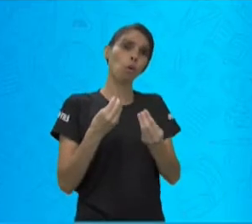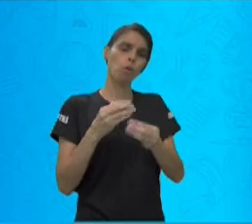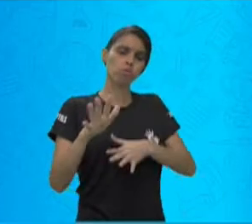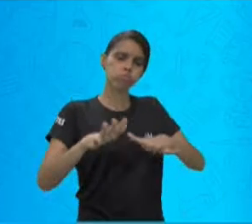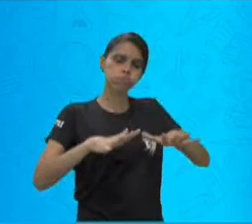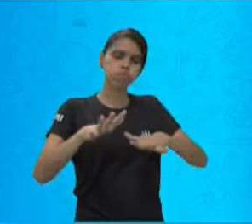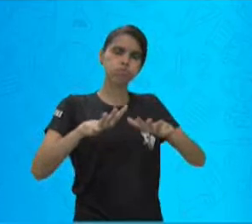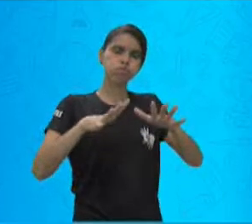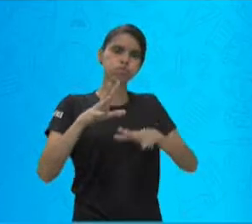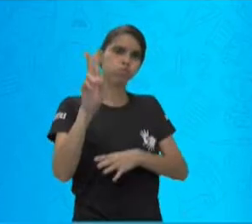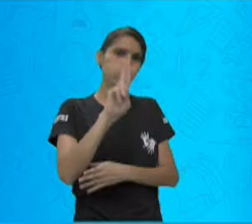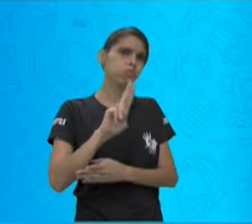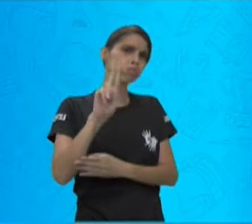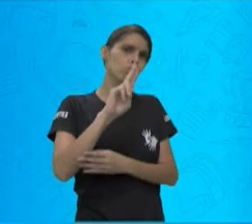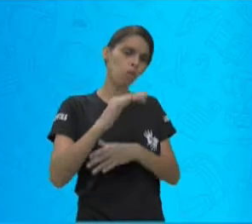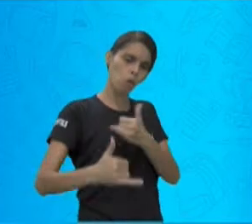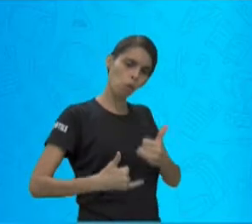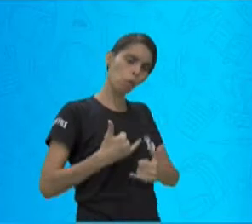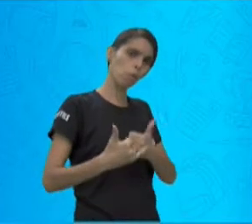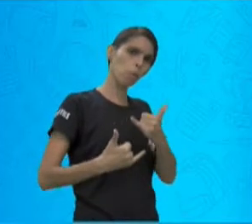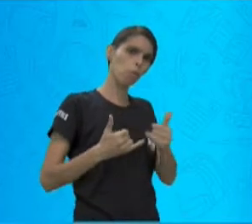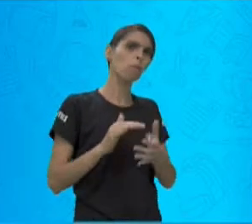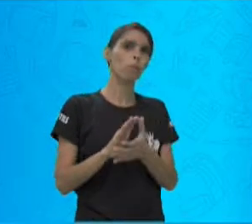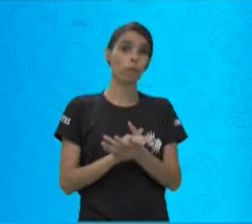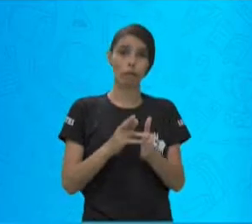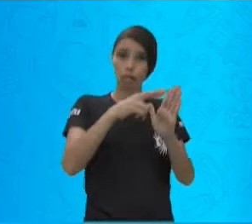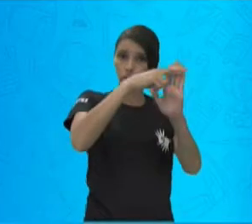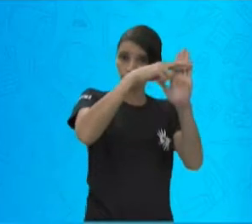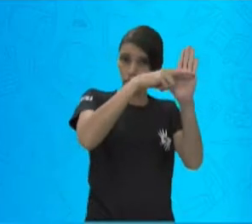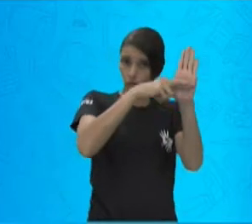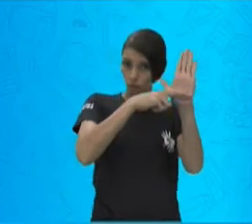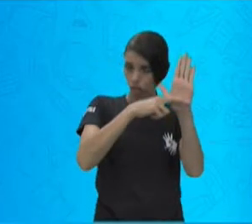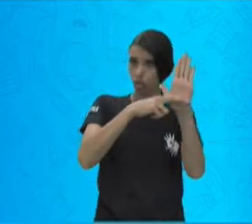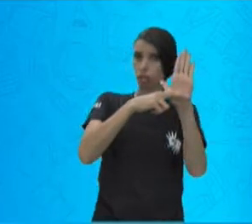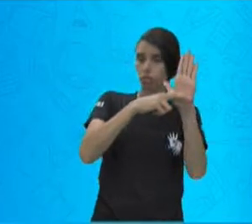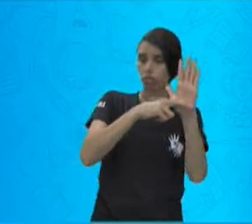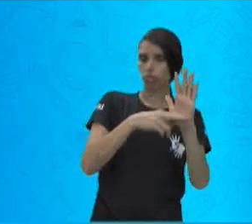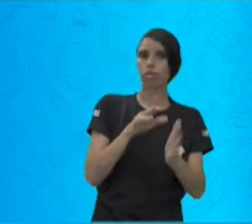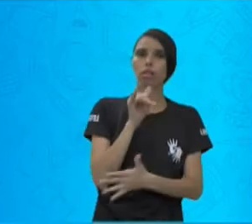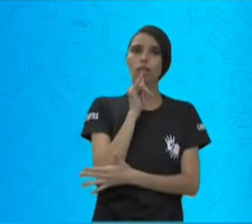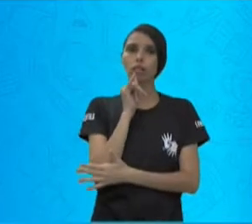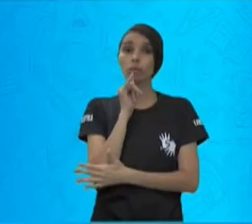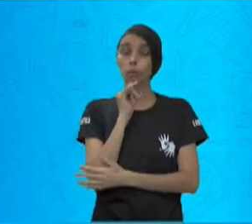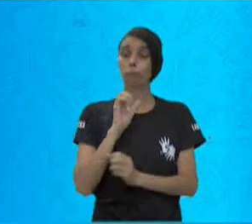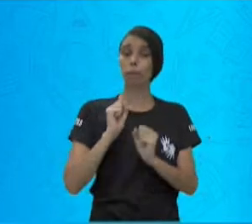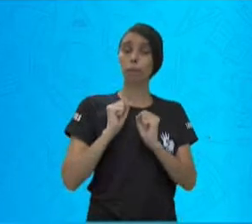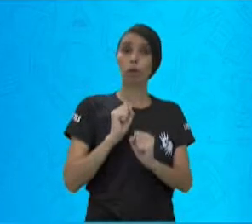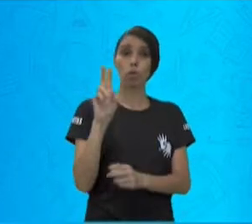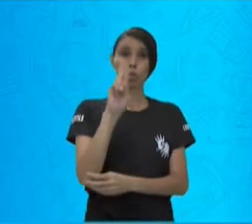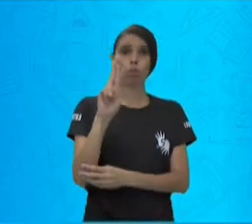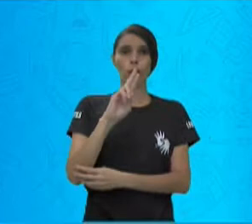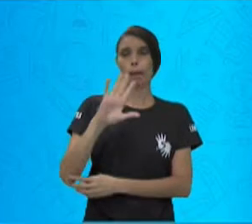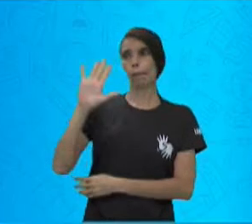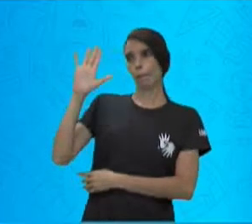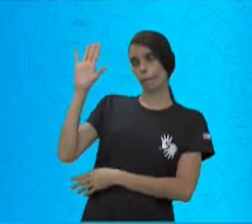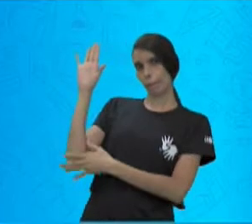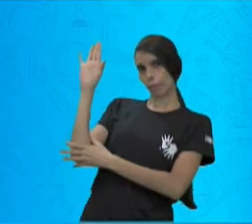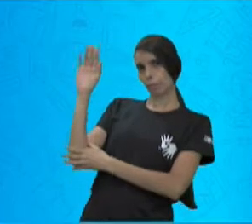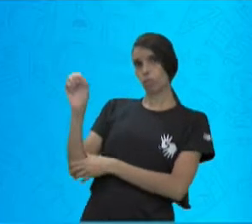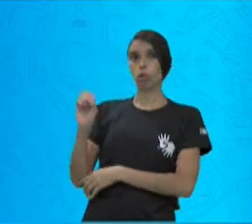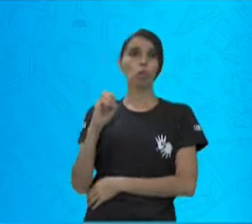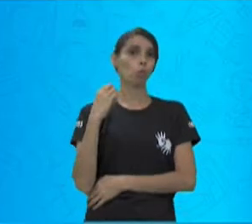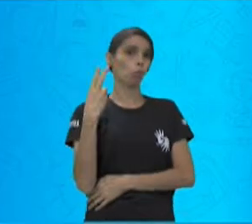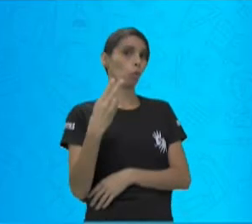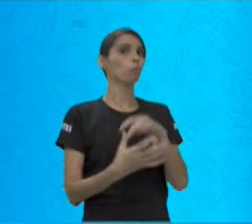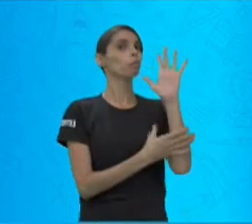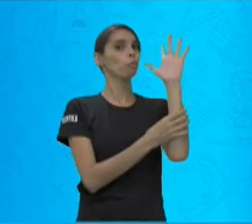com as mãos e podendo ser com a direita ou à esquerda joga-se